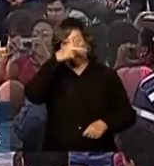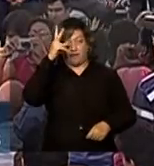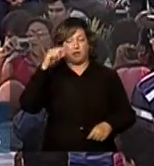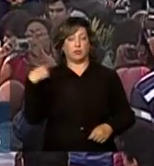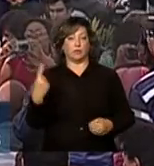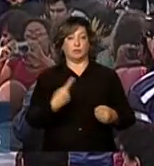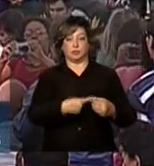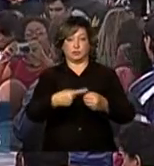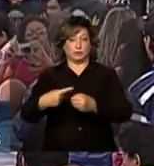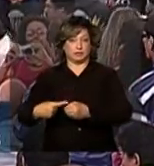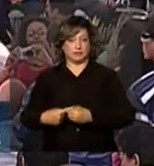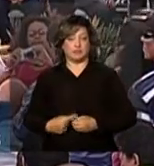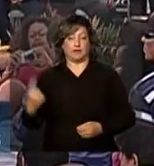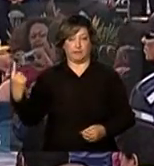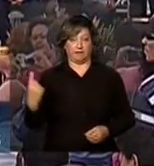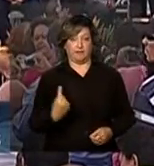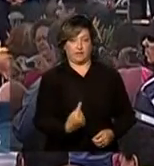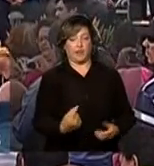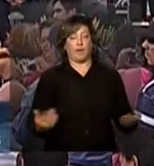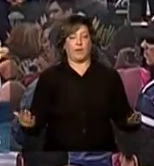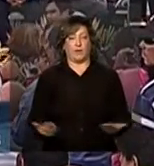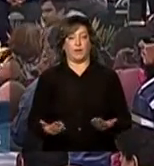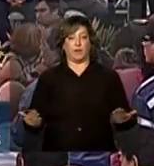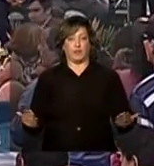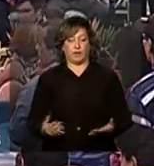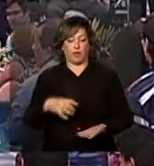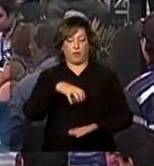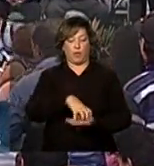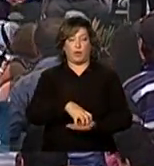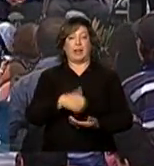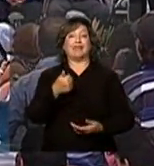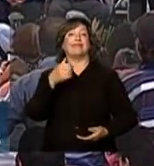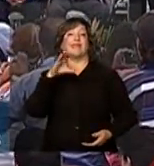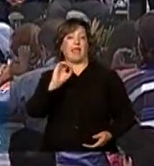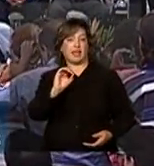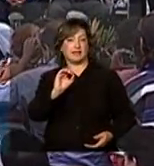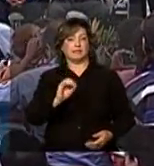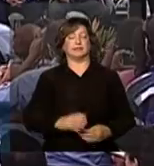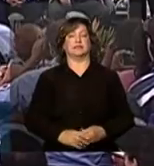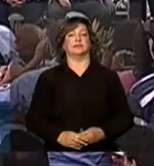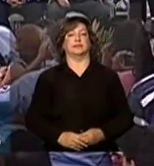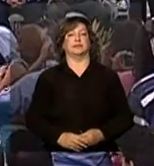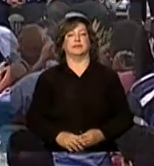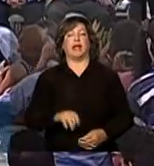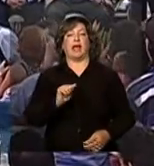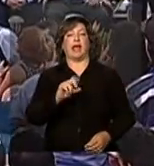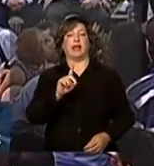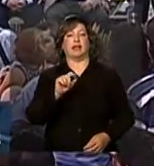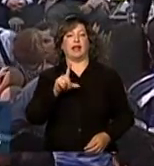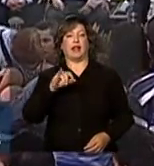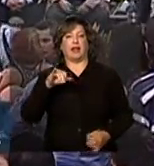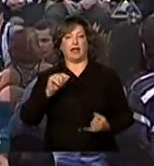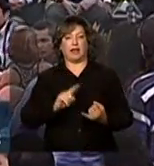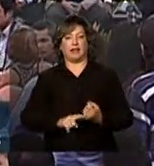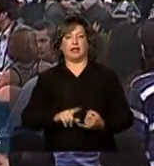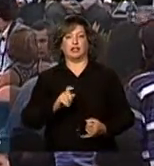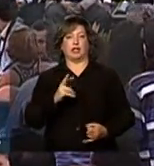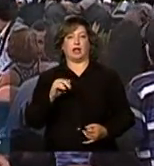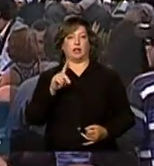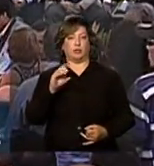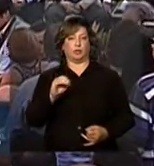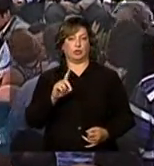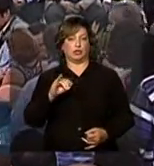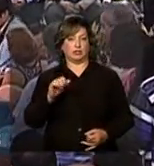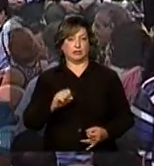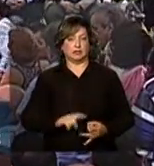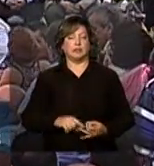seguintes municípios que vamos convidar em grupos de 10 ataleia Geraldo di